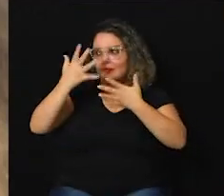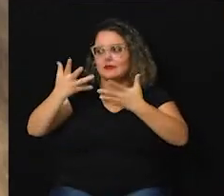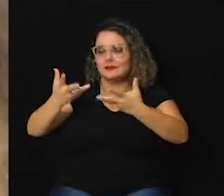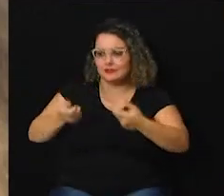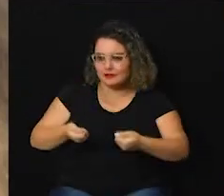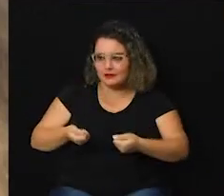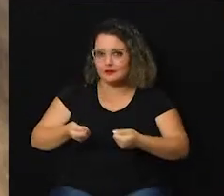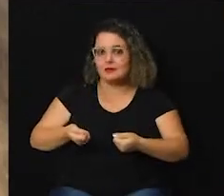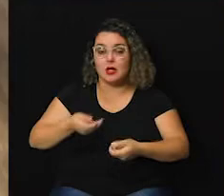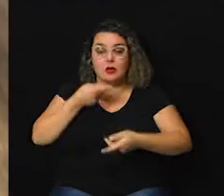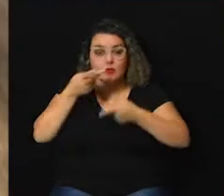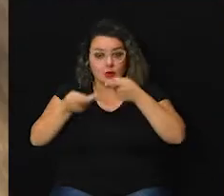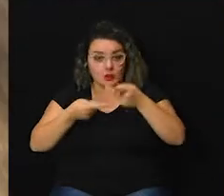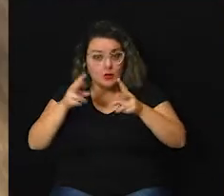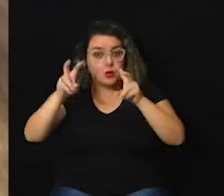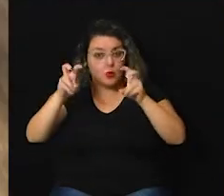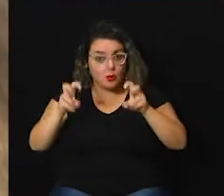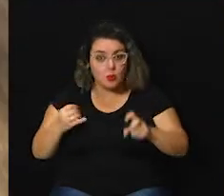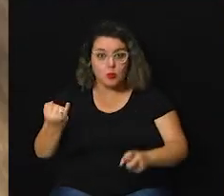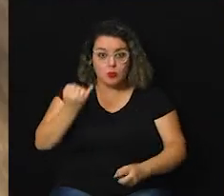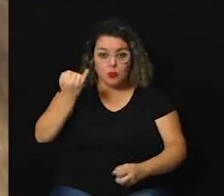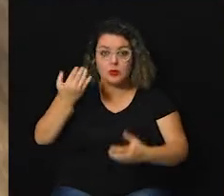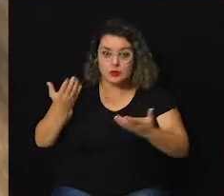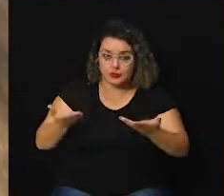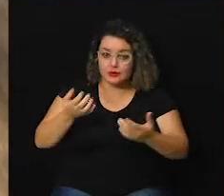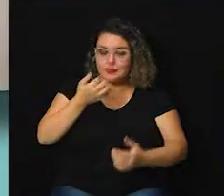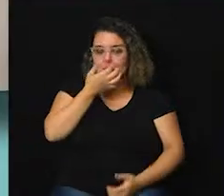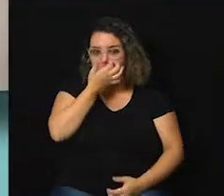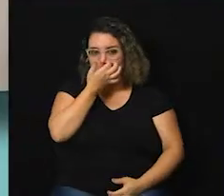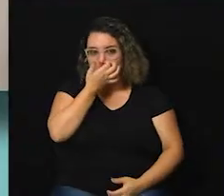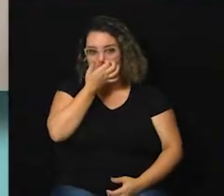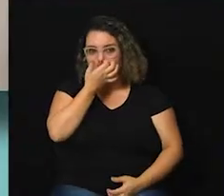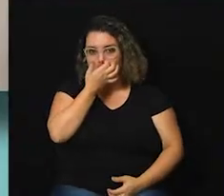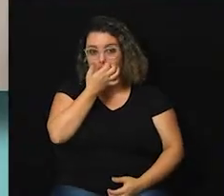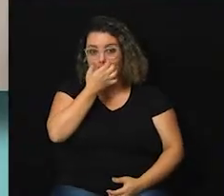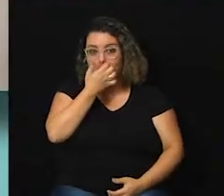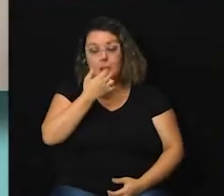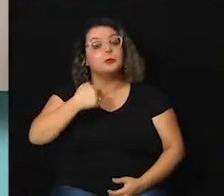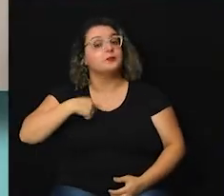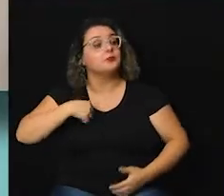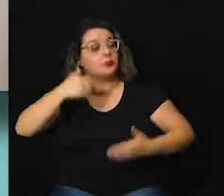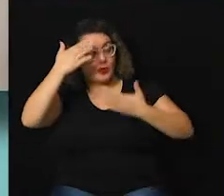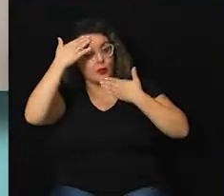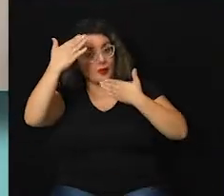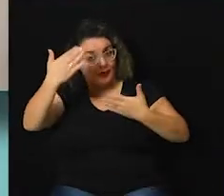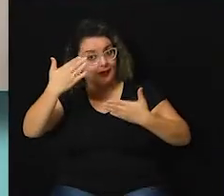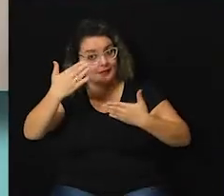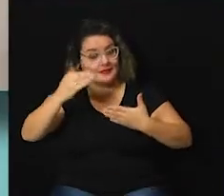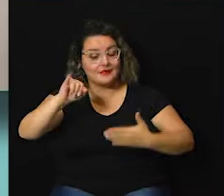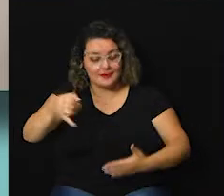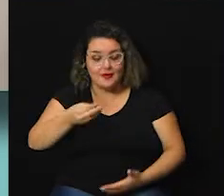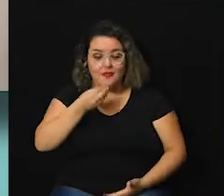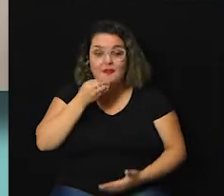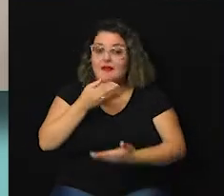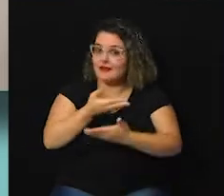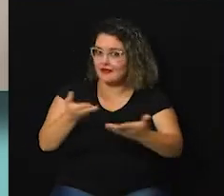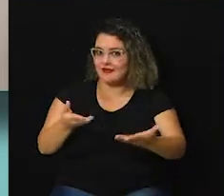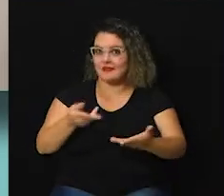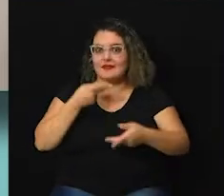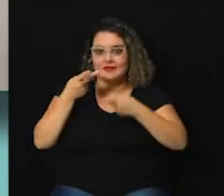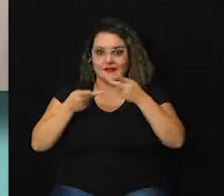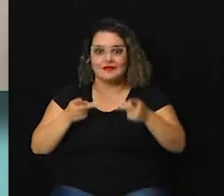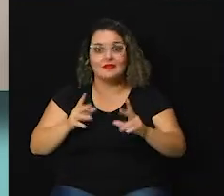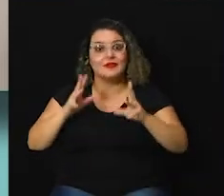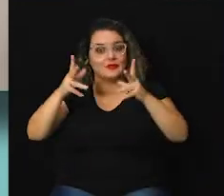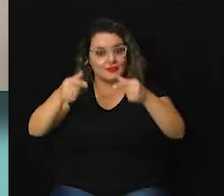nosso convite para vir falar sobre um tema tão importante aqui. Eu que agradeço, Mariana, a oportunidade de falar com você e os ouvintes